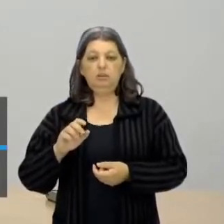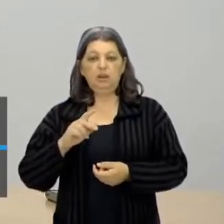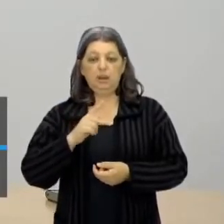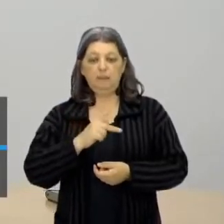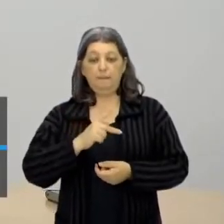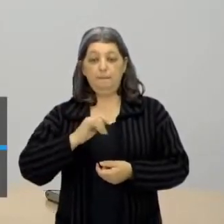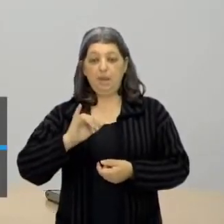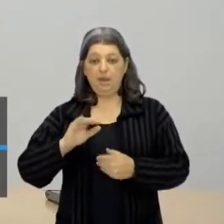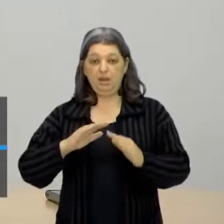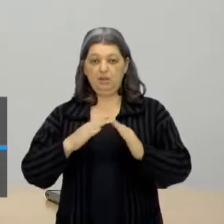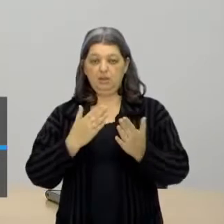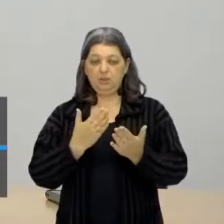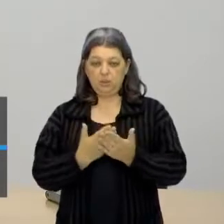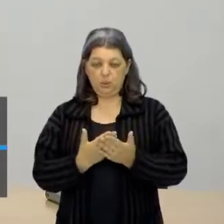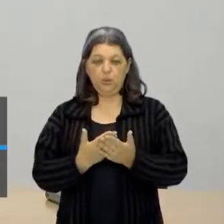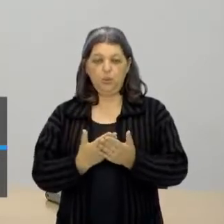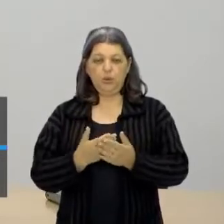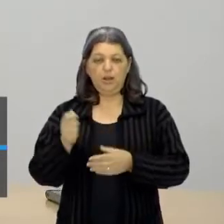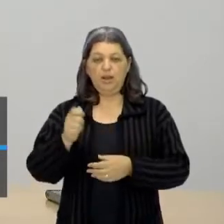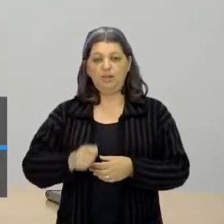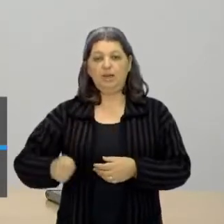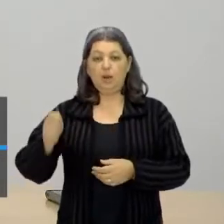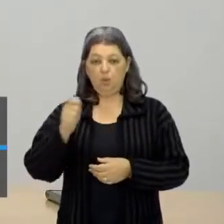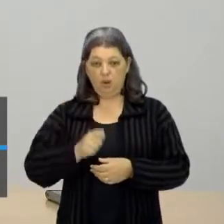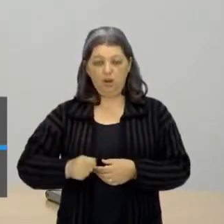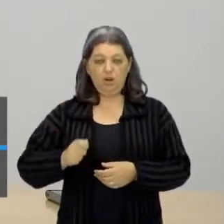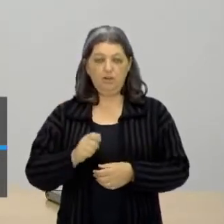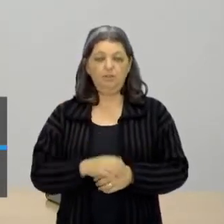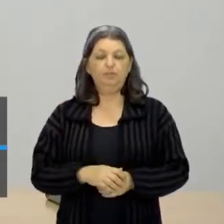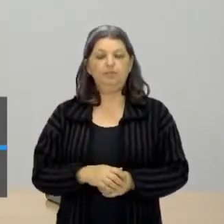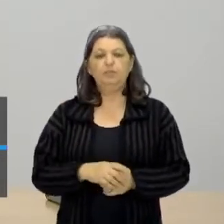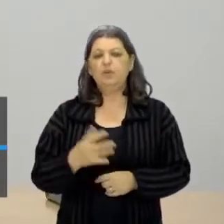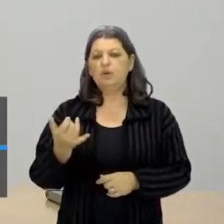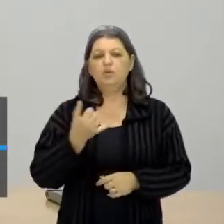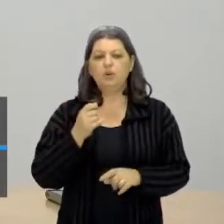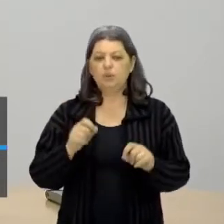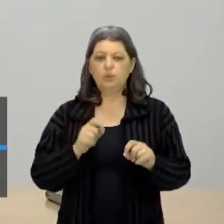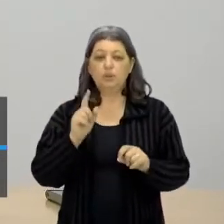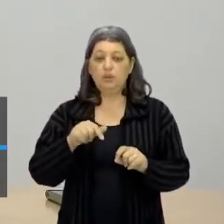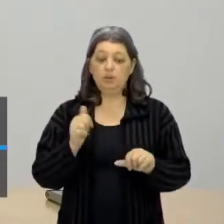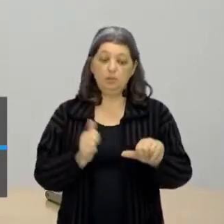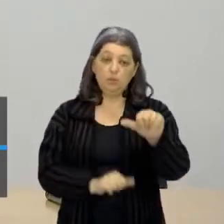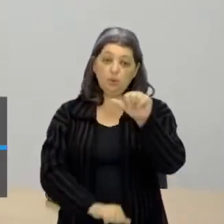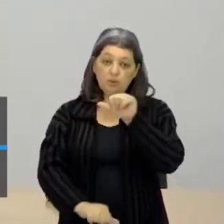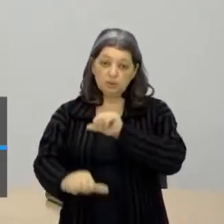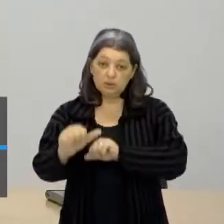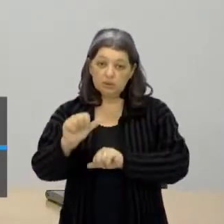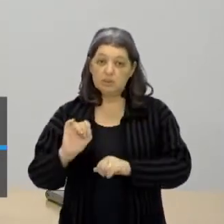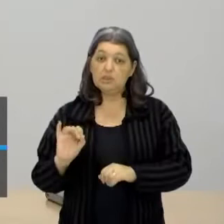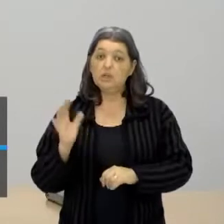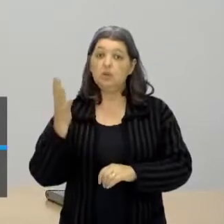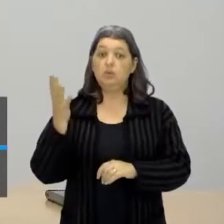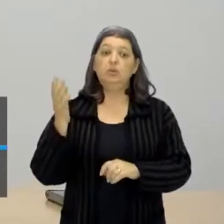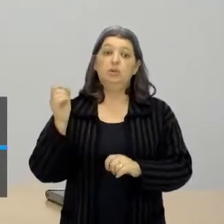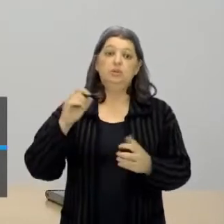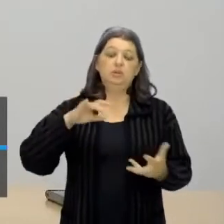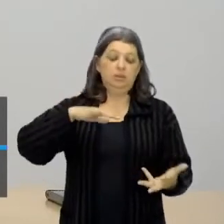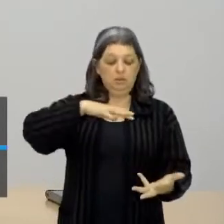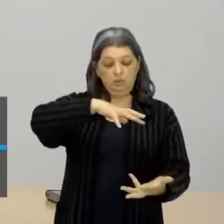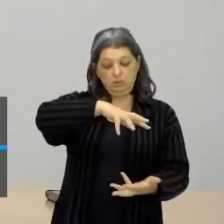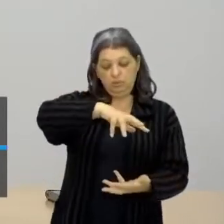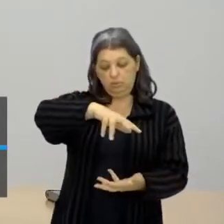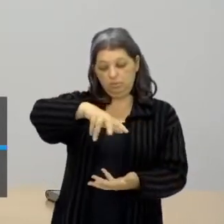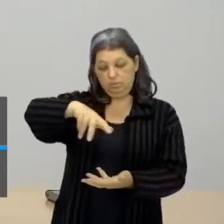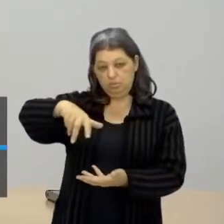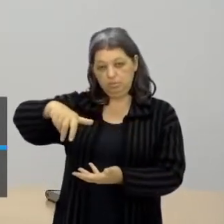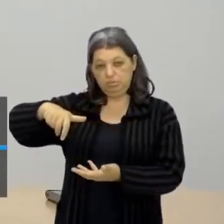PEI e é lá de Araraquara. Sabe o que ela disse pra gente? Ela diz o seguinte, que são mudanças que acontecem na atmosfera